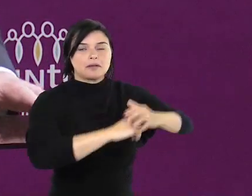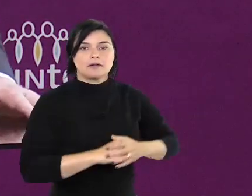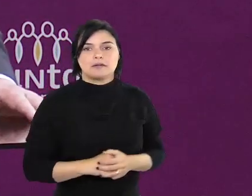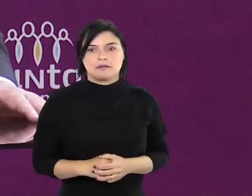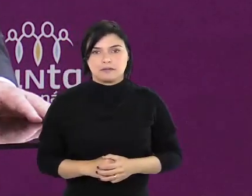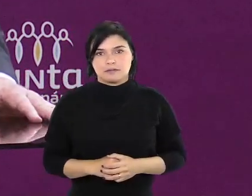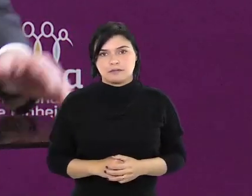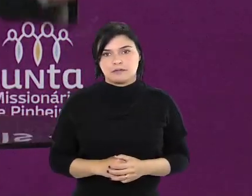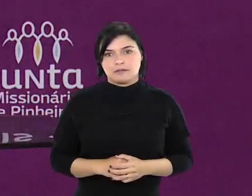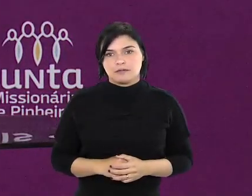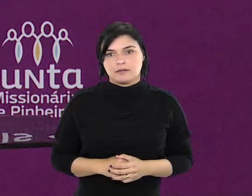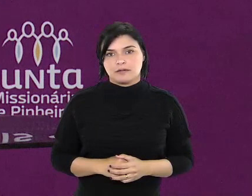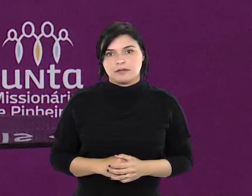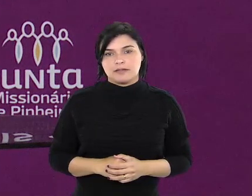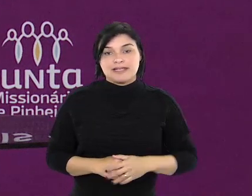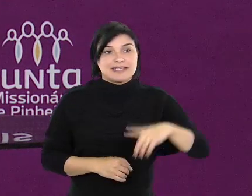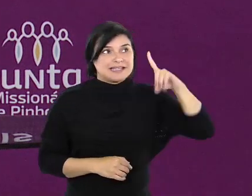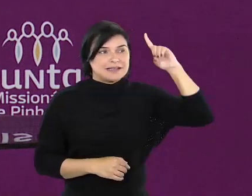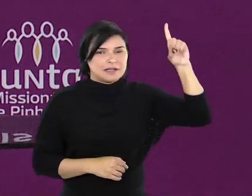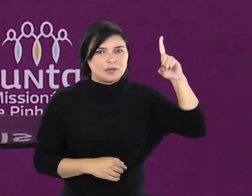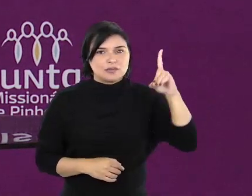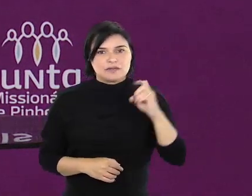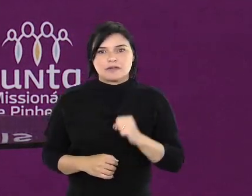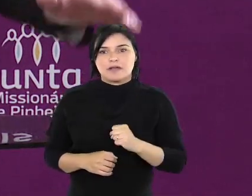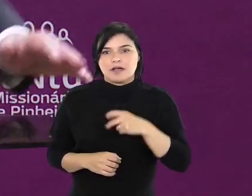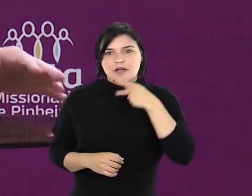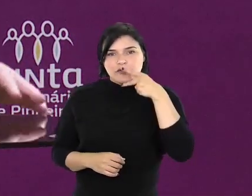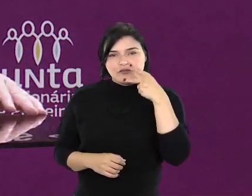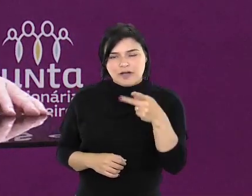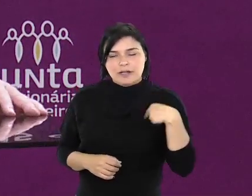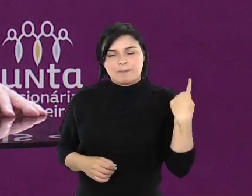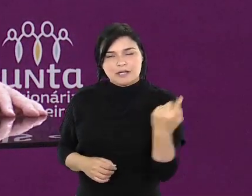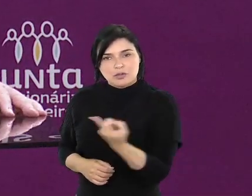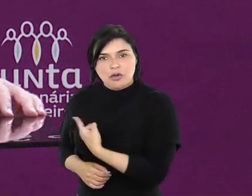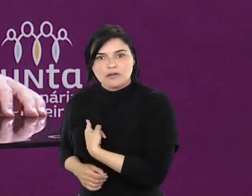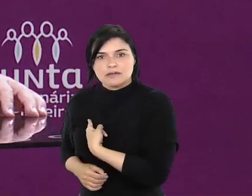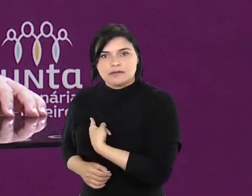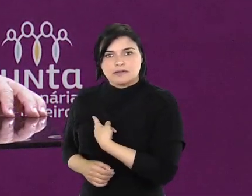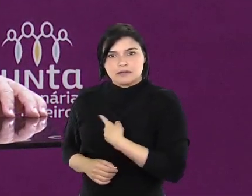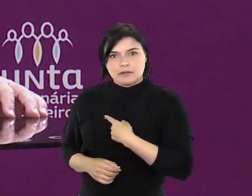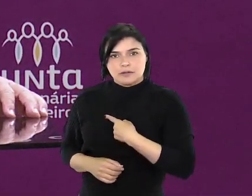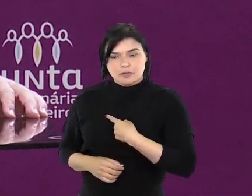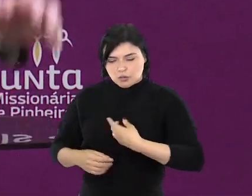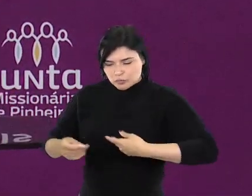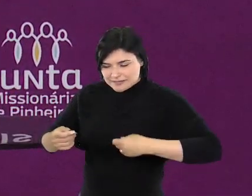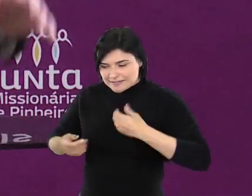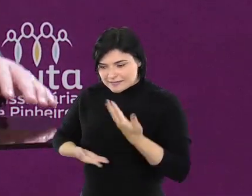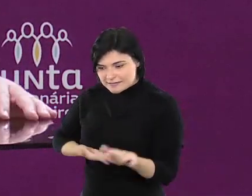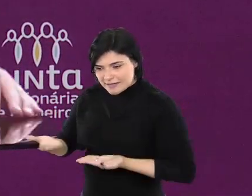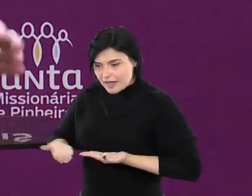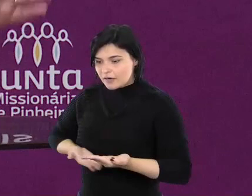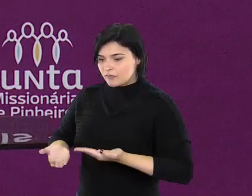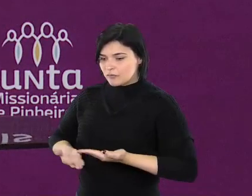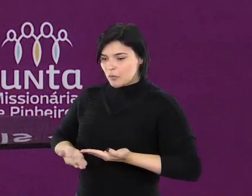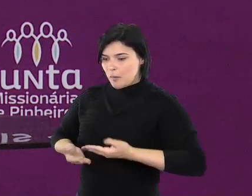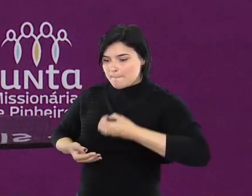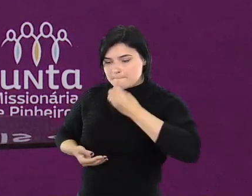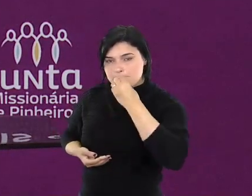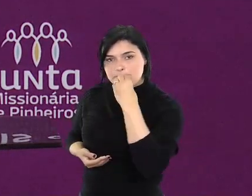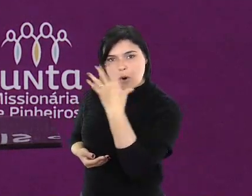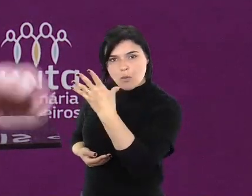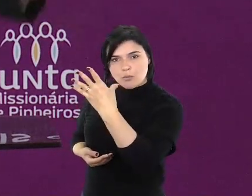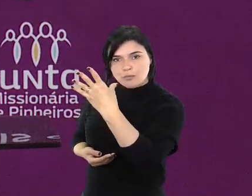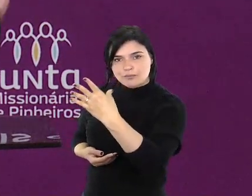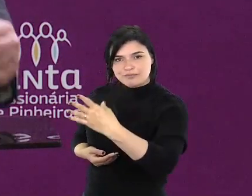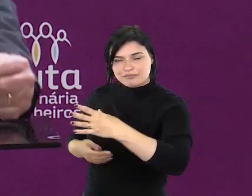dele servo bom e fiel não vai dizer você foi um investidor bom